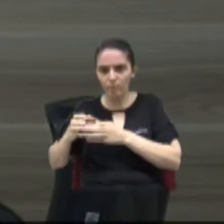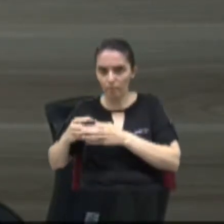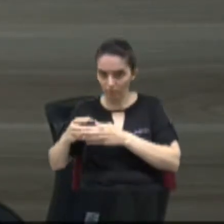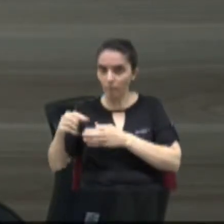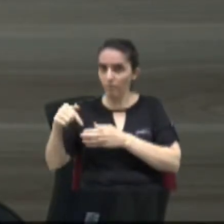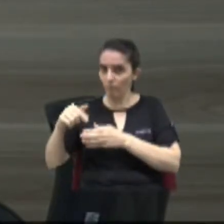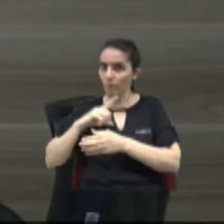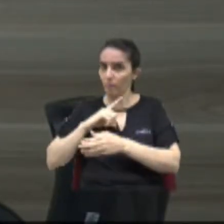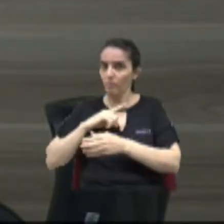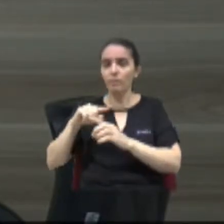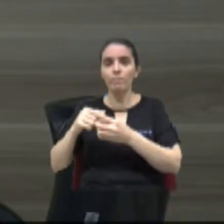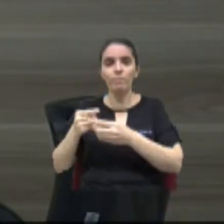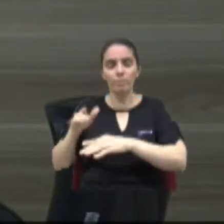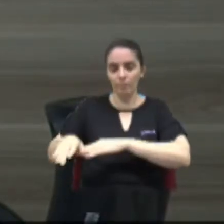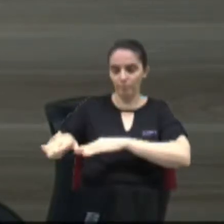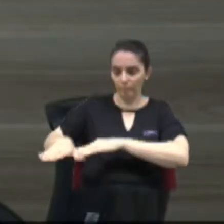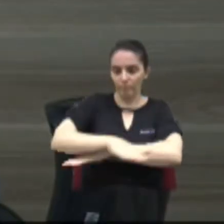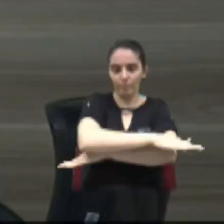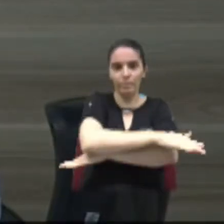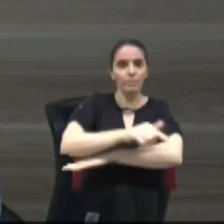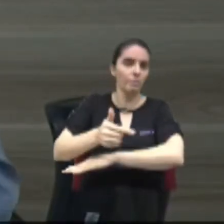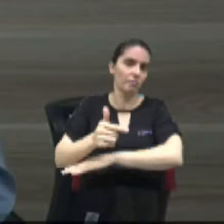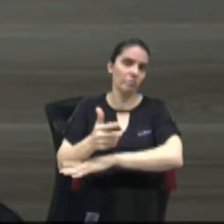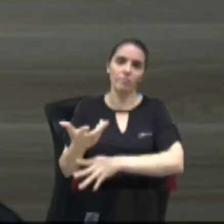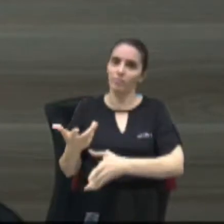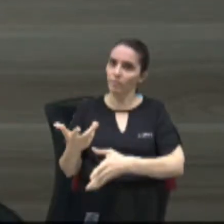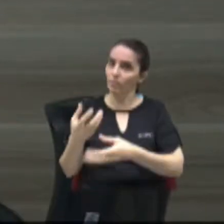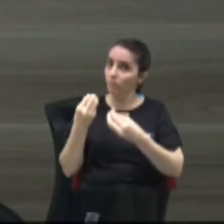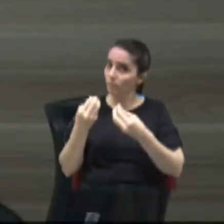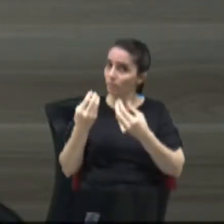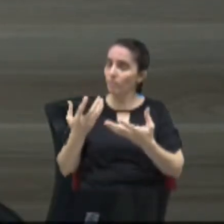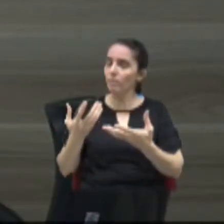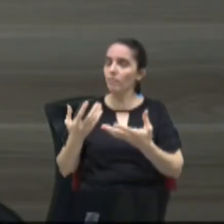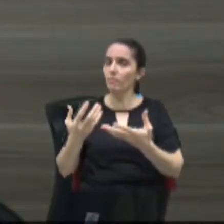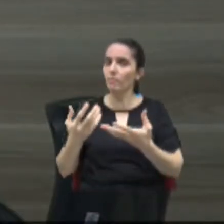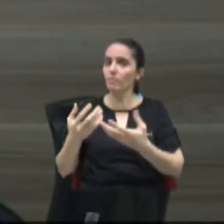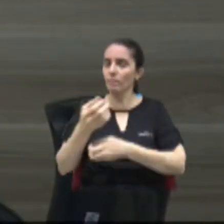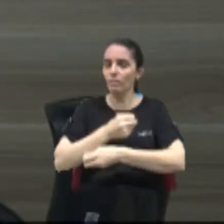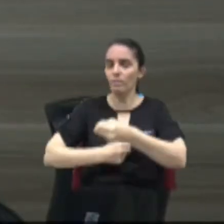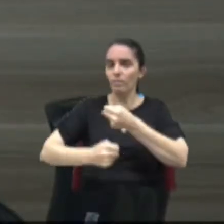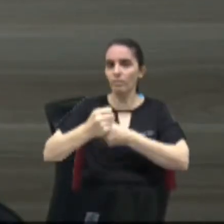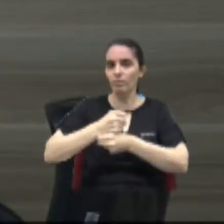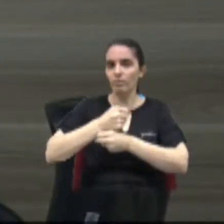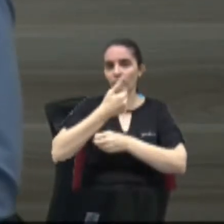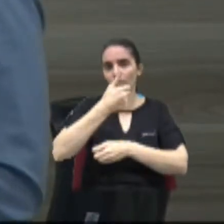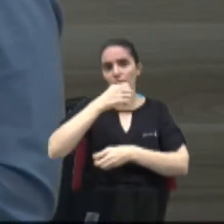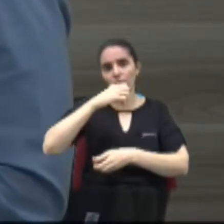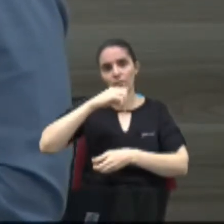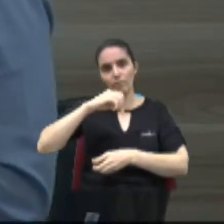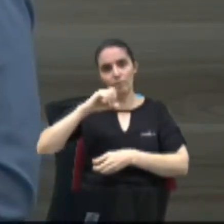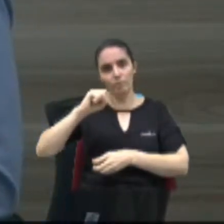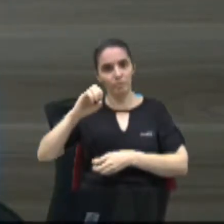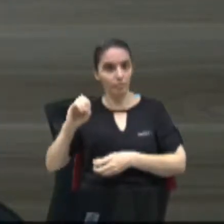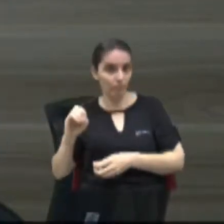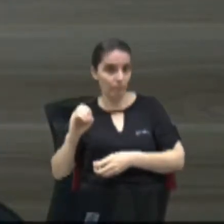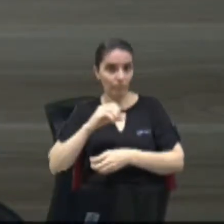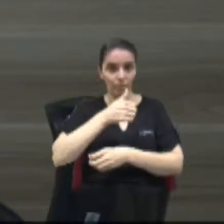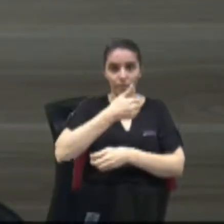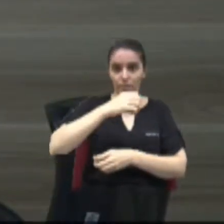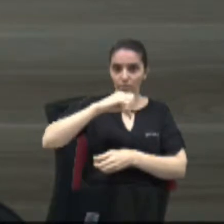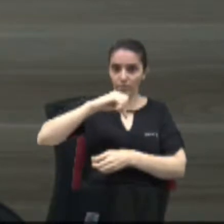que a população está aí desassistida. A crise está aqui persistindo no Brasil há anos. E